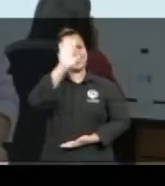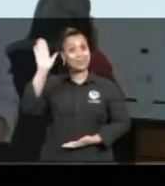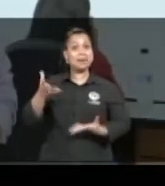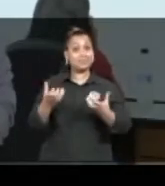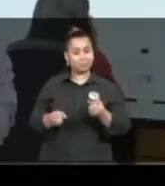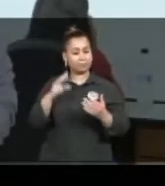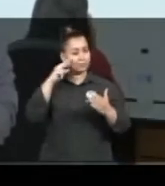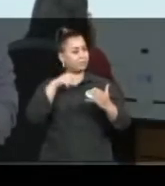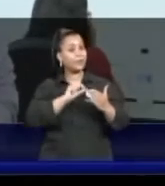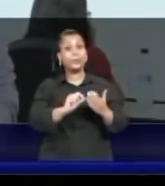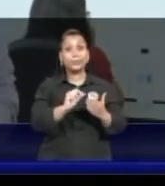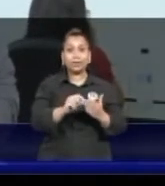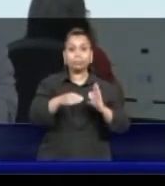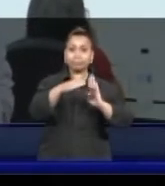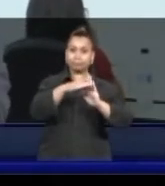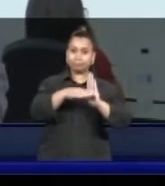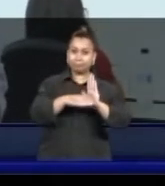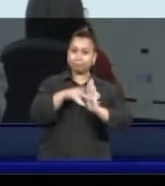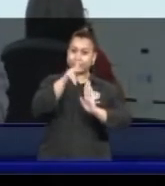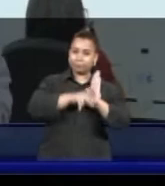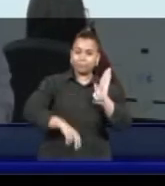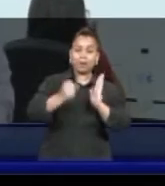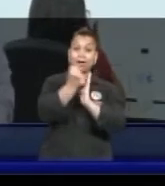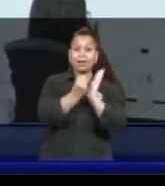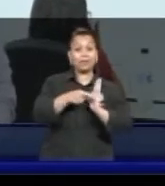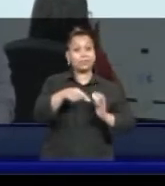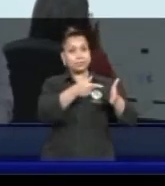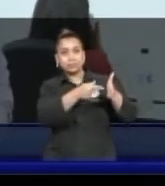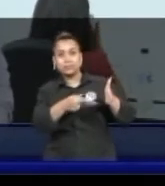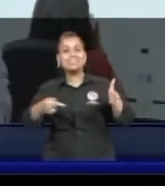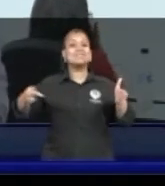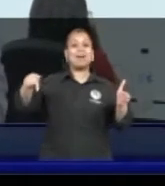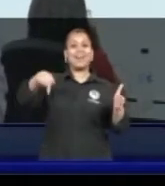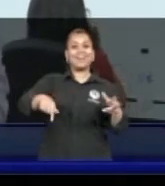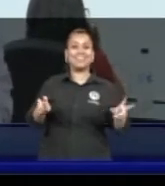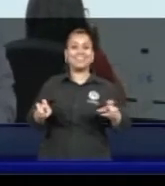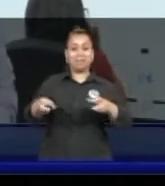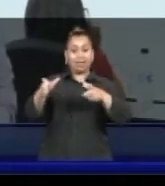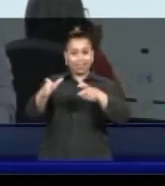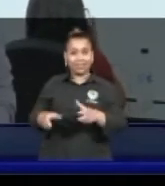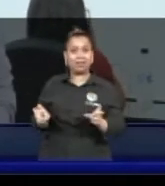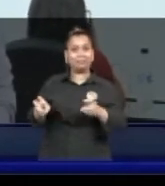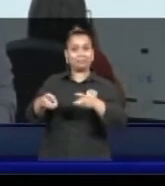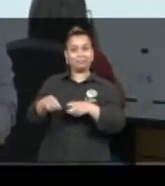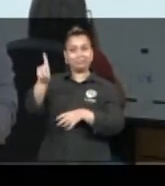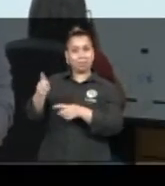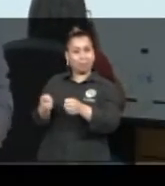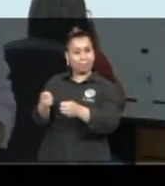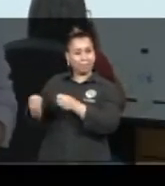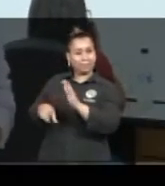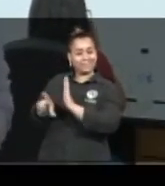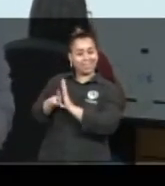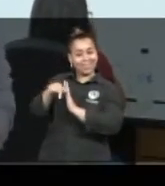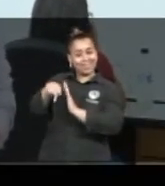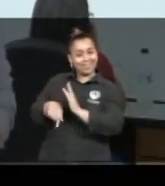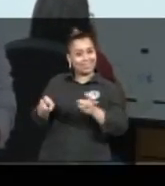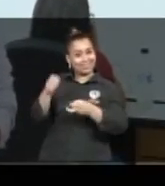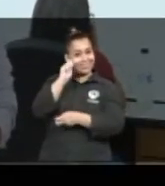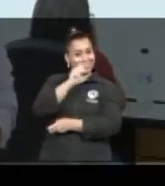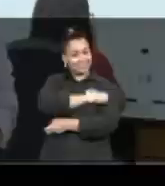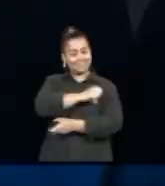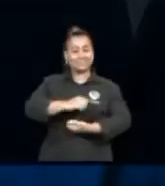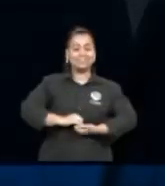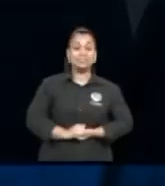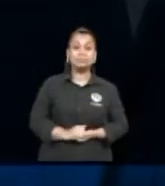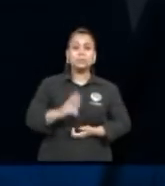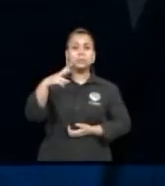Olá, vamos conferir agora os projetos protocolados nesta última semana aqui na Diretoria Legislativa da Câmara Municipal de São José do Rio